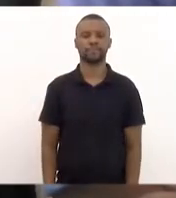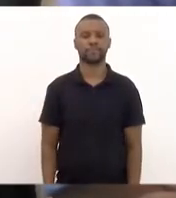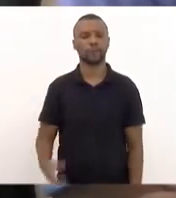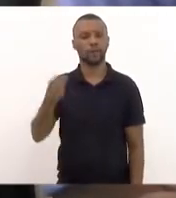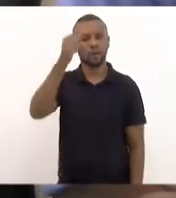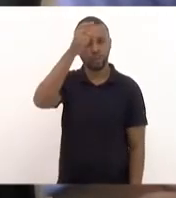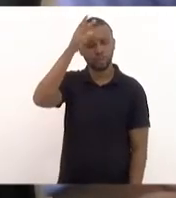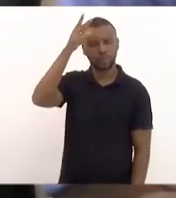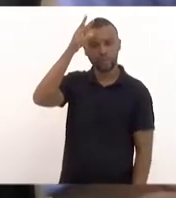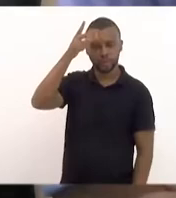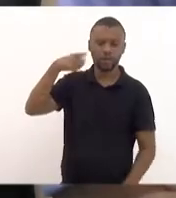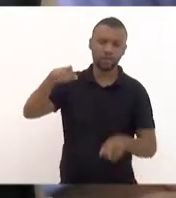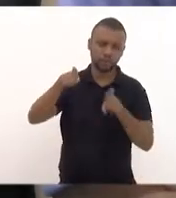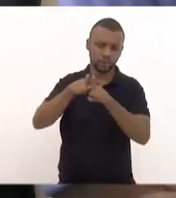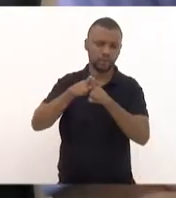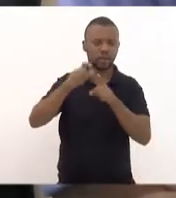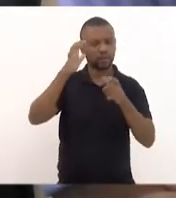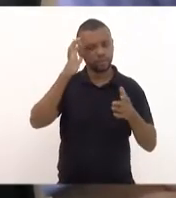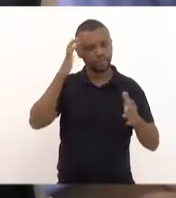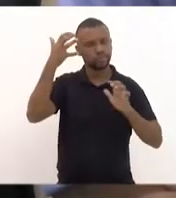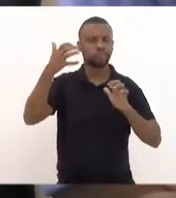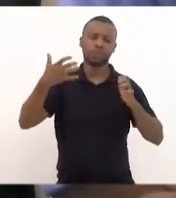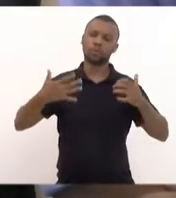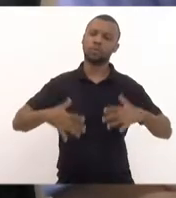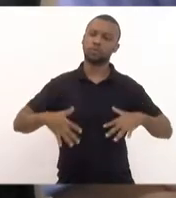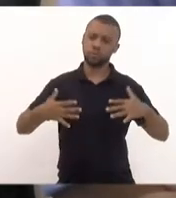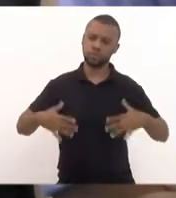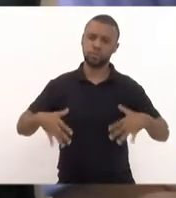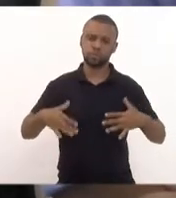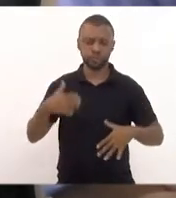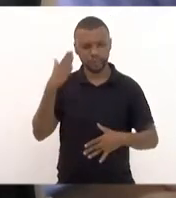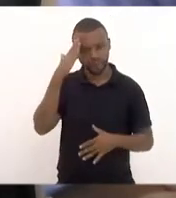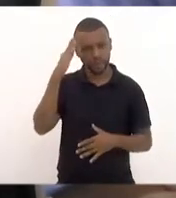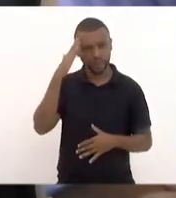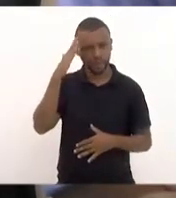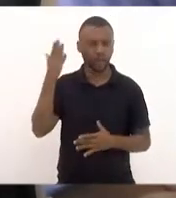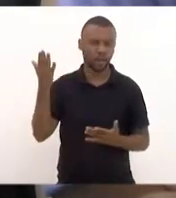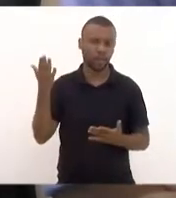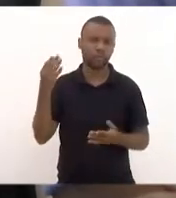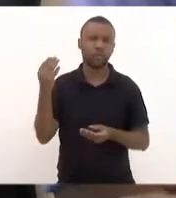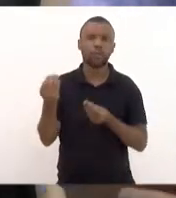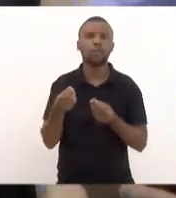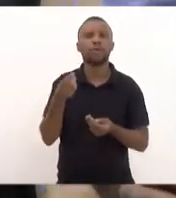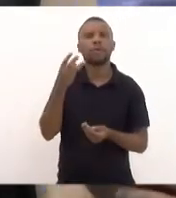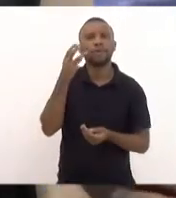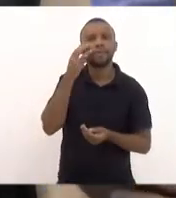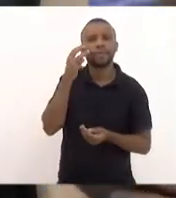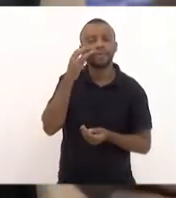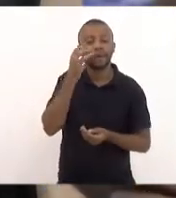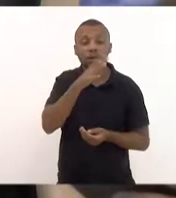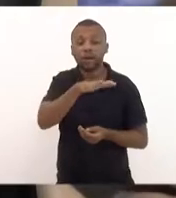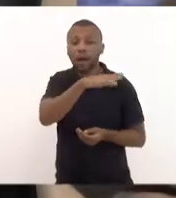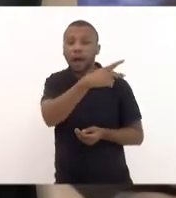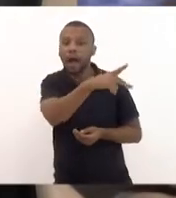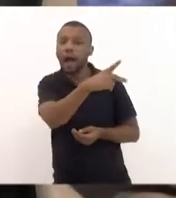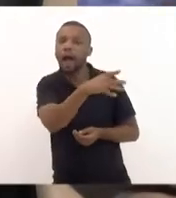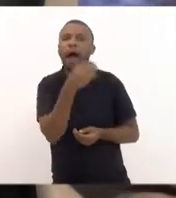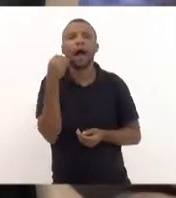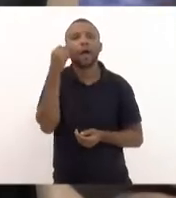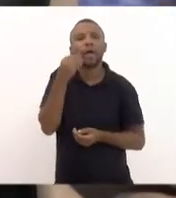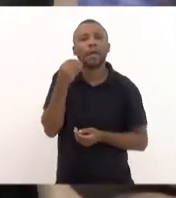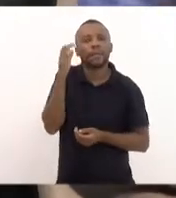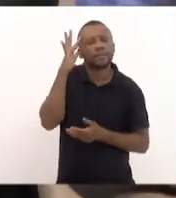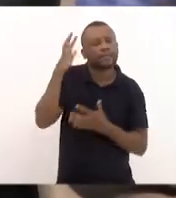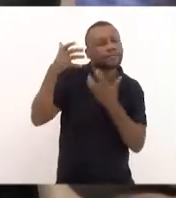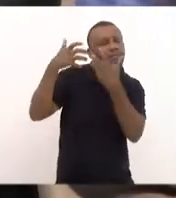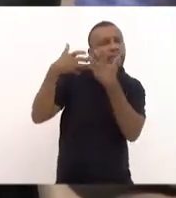é decisivo, saúde é muito caro, vai. A questão da Ivaldeca e tua área também, quer dizer, é preciso pensar um sistema